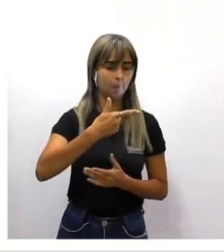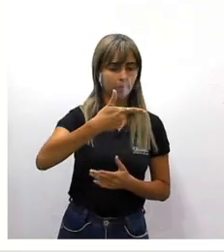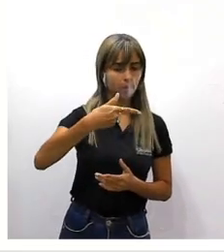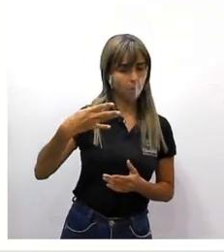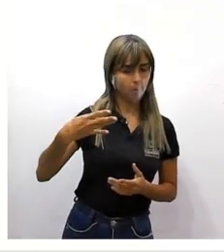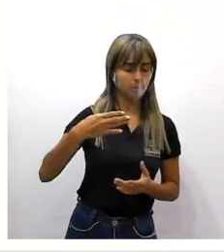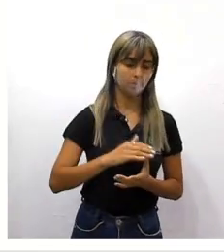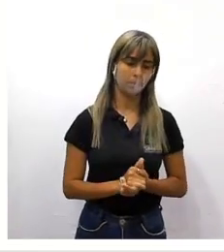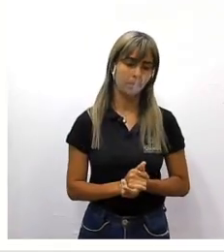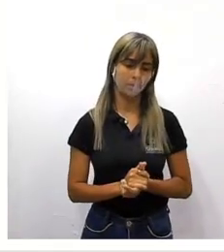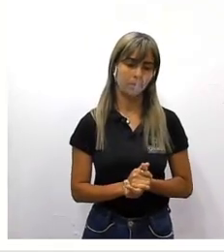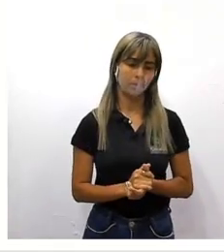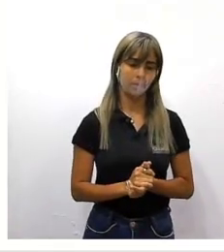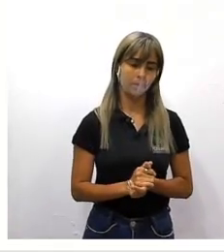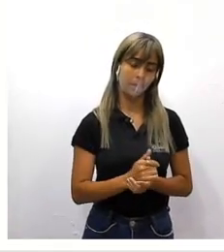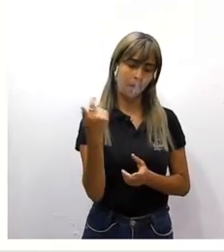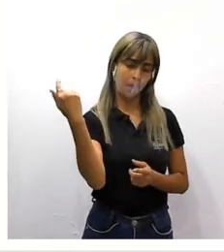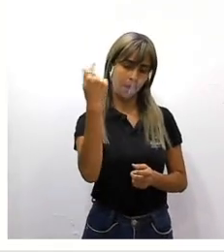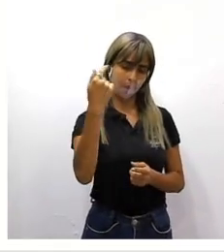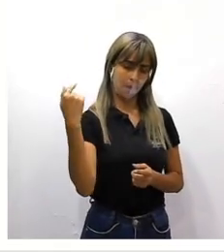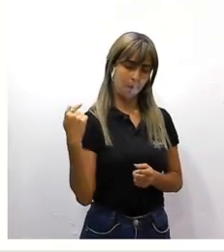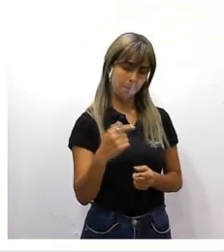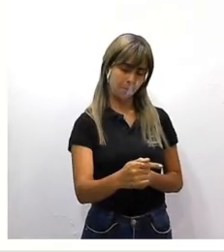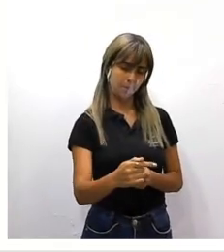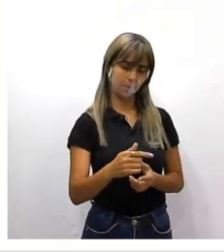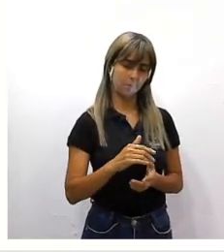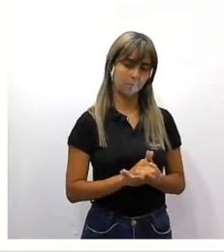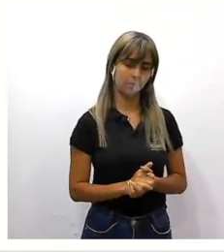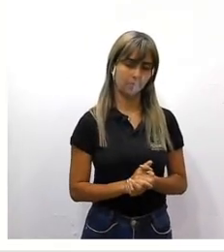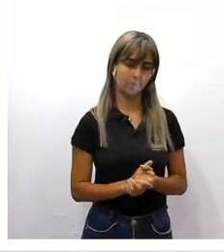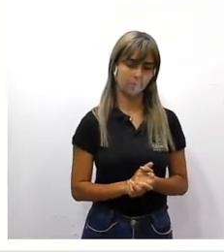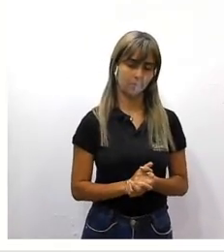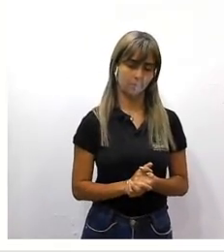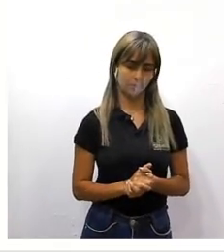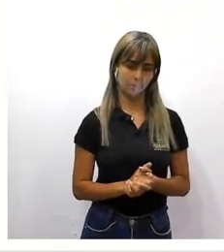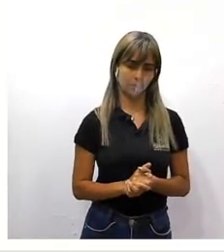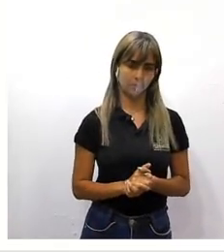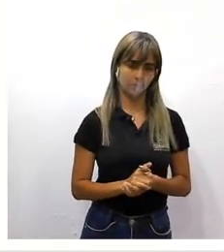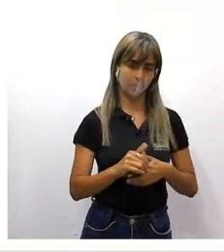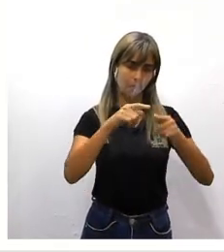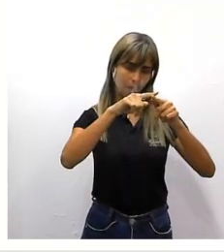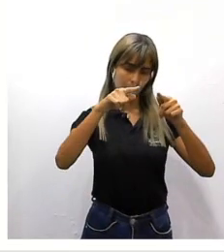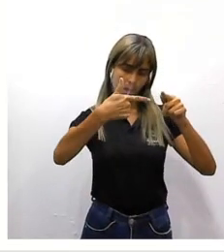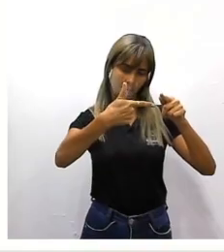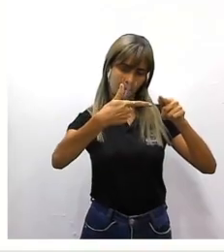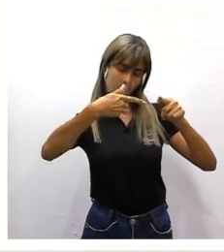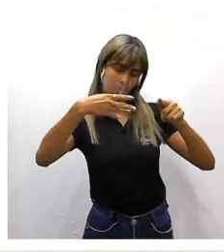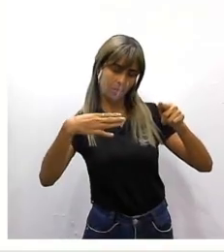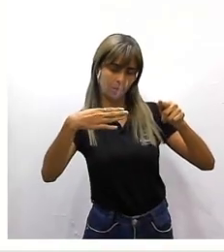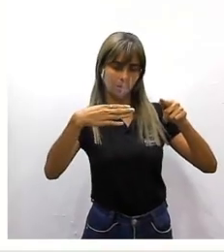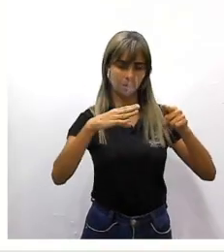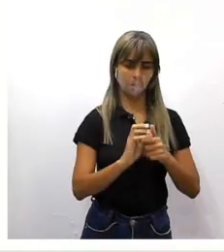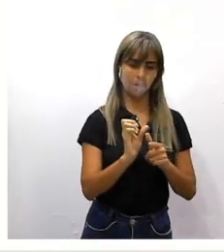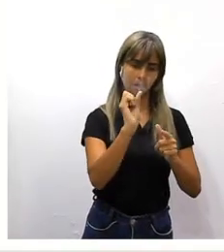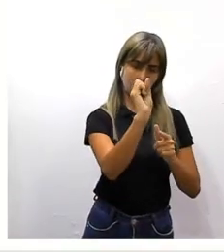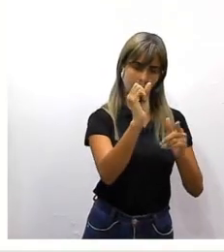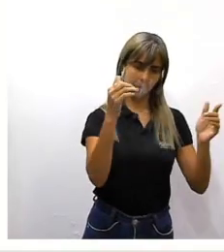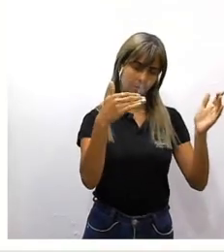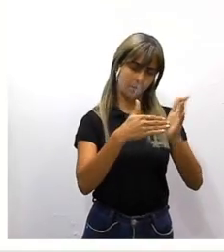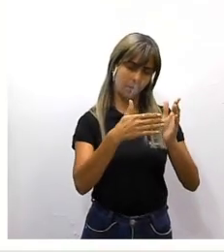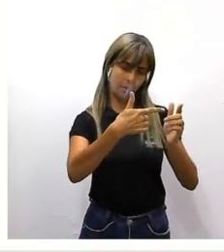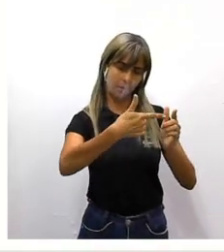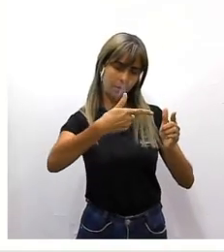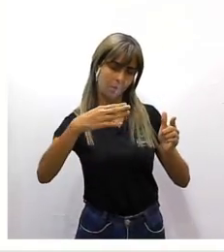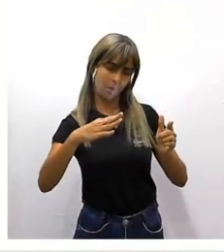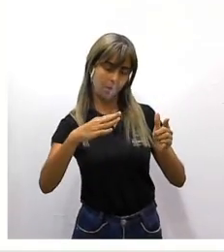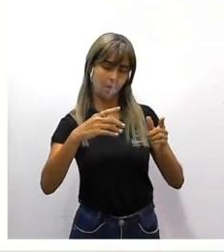24. Então, se está embaixo, eu vou colocar embaixo. Beleza. Agora, de 6 para chegar em 24, eu multipliquei